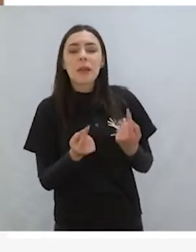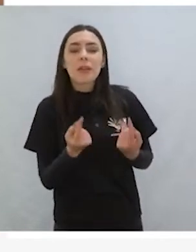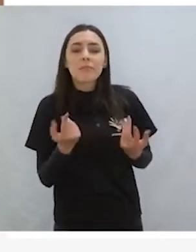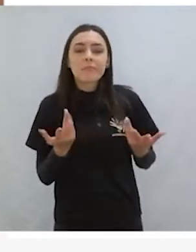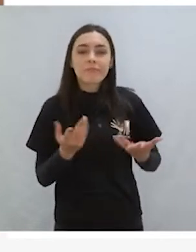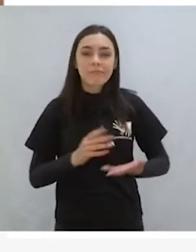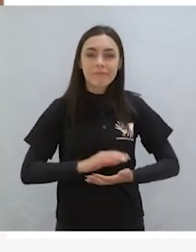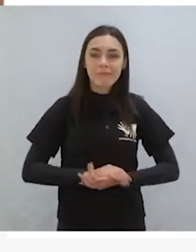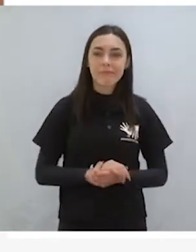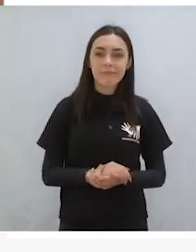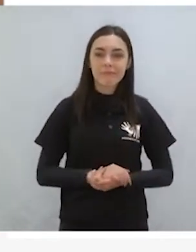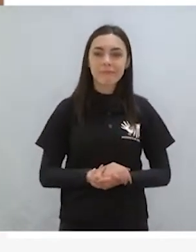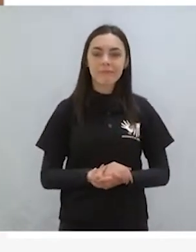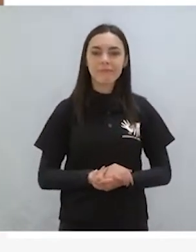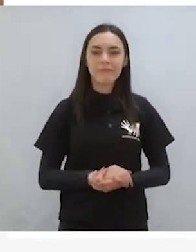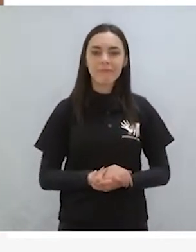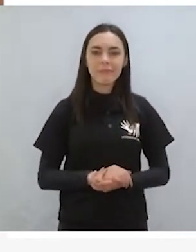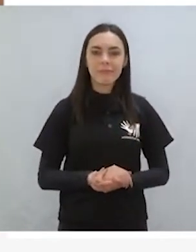quer usar?